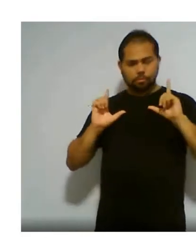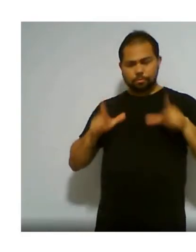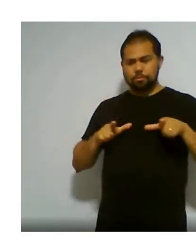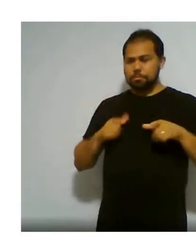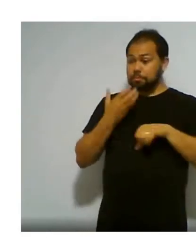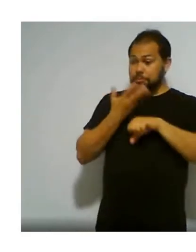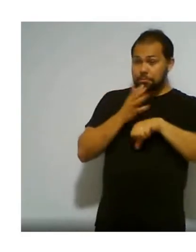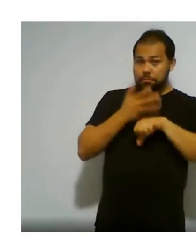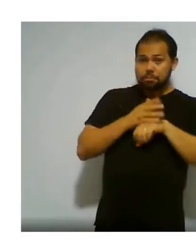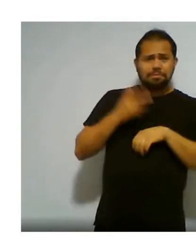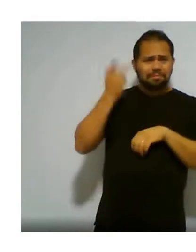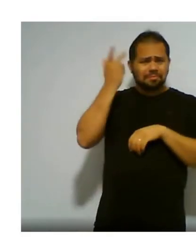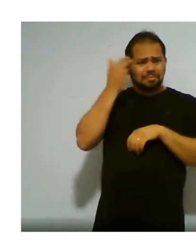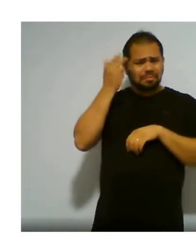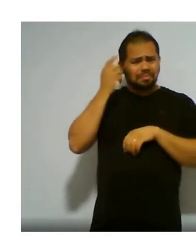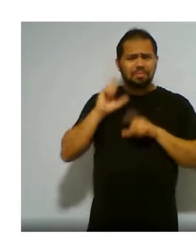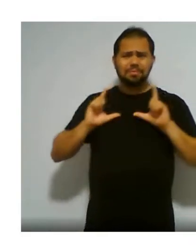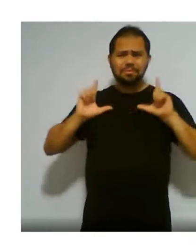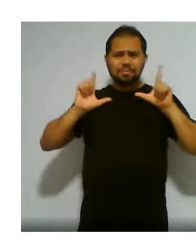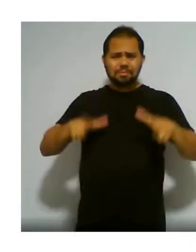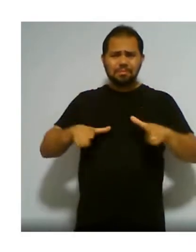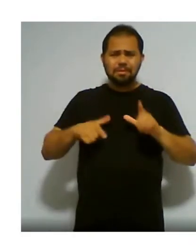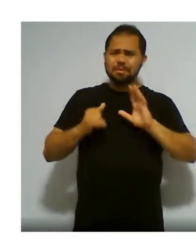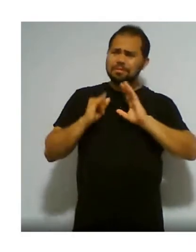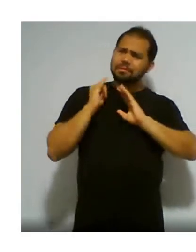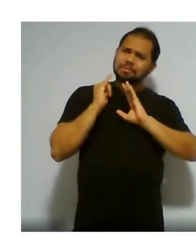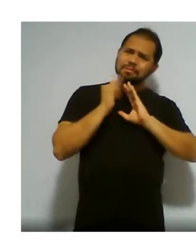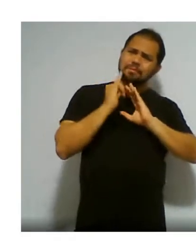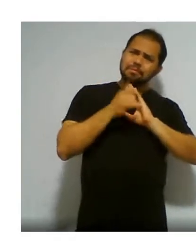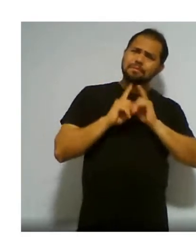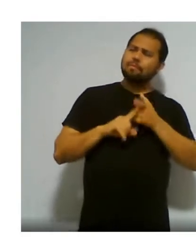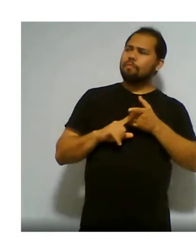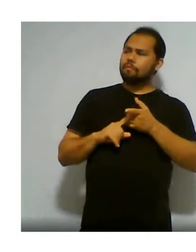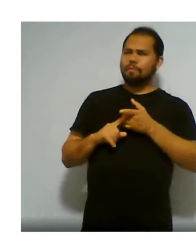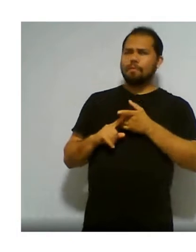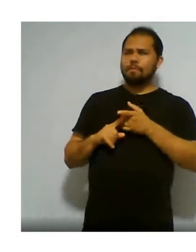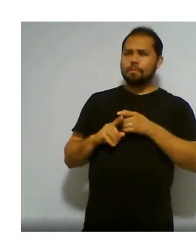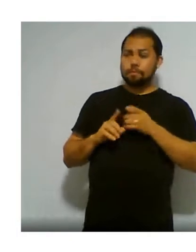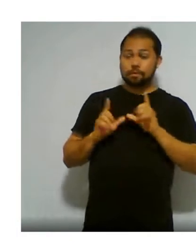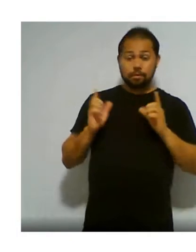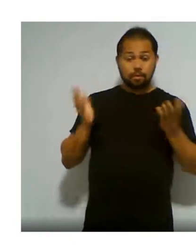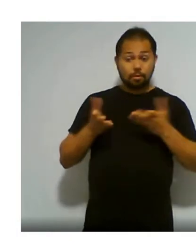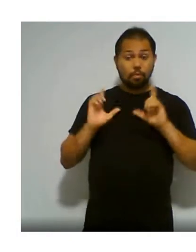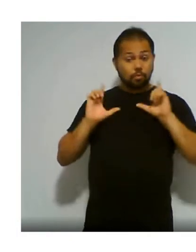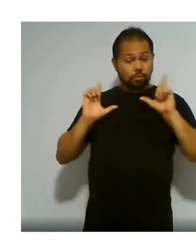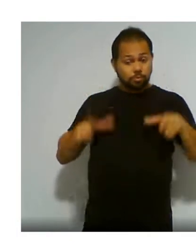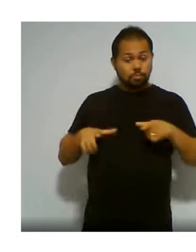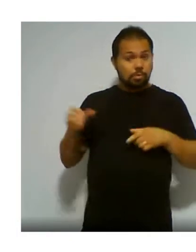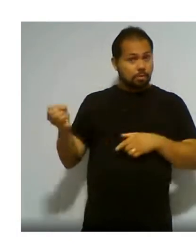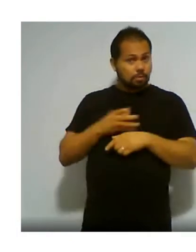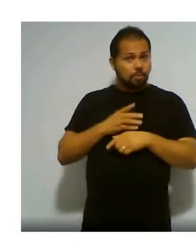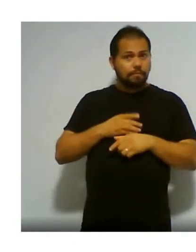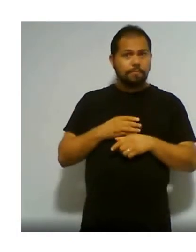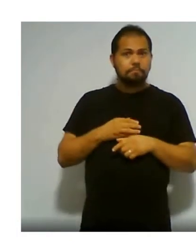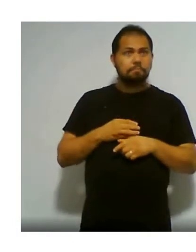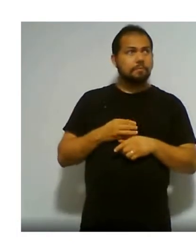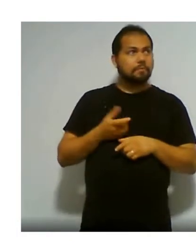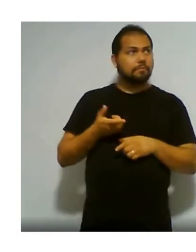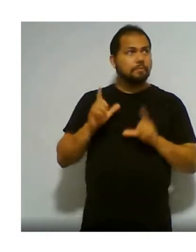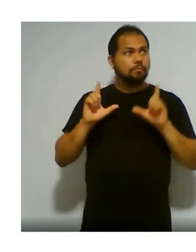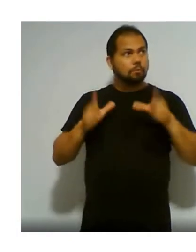comum que algumas placas-mães informem isso. As placas-mães atuais são muito mais intuitivas, eu vou mostrar para vocês como